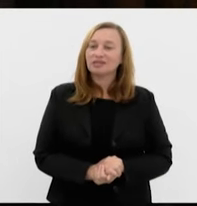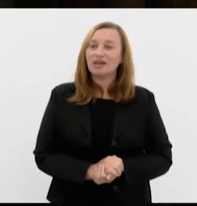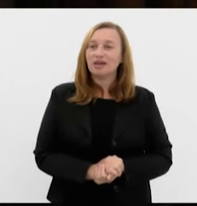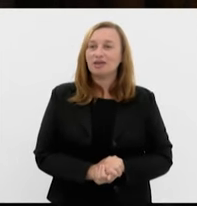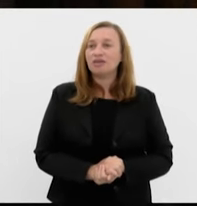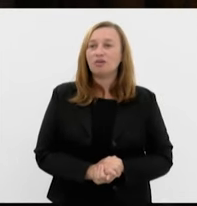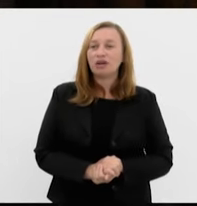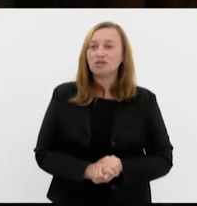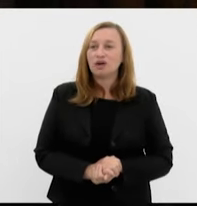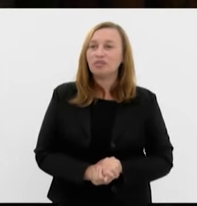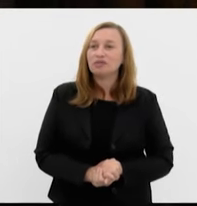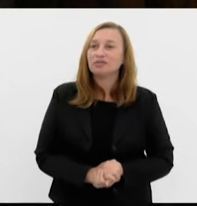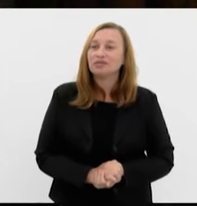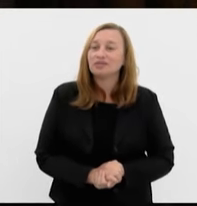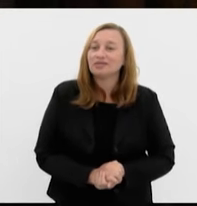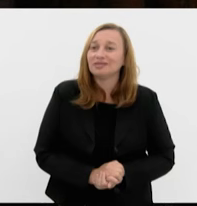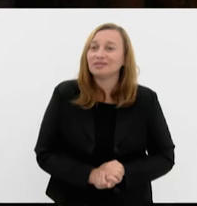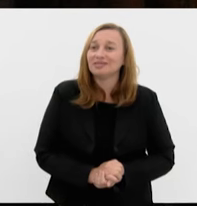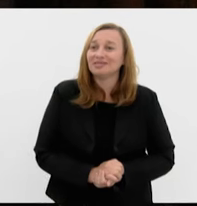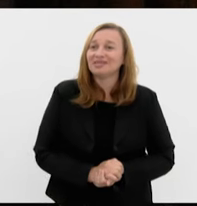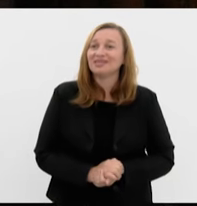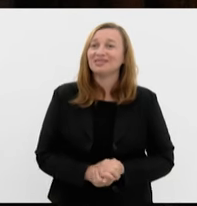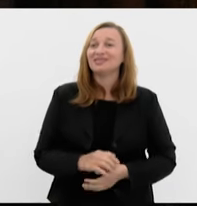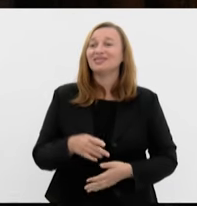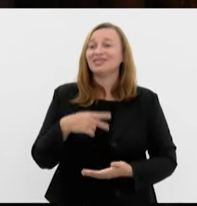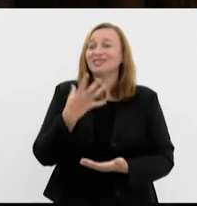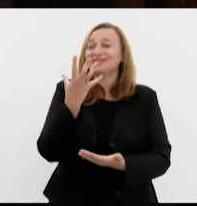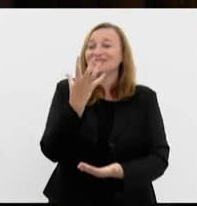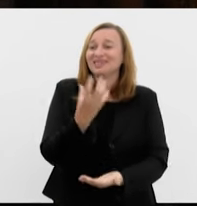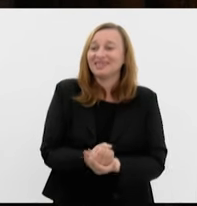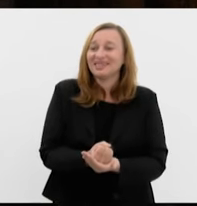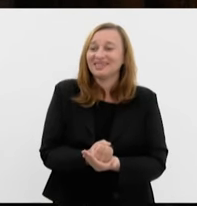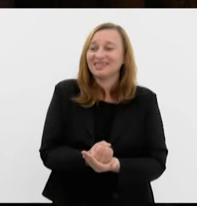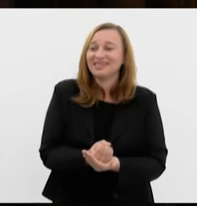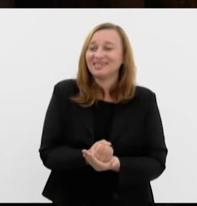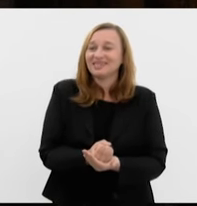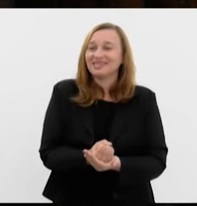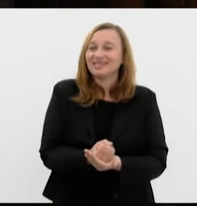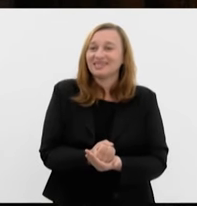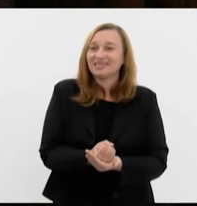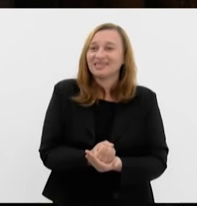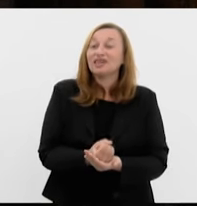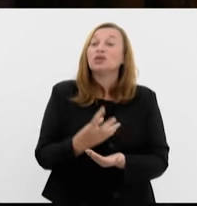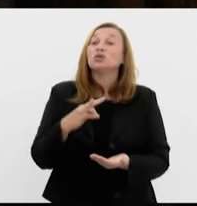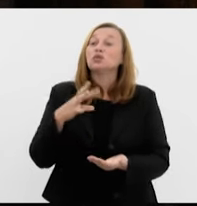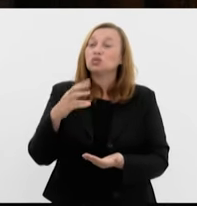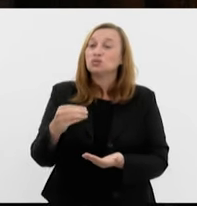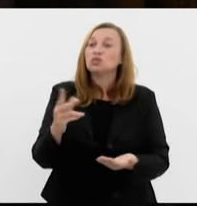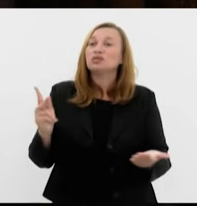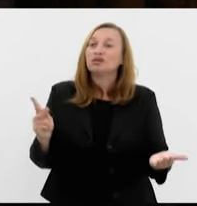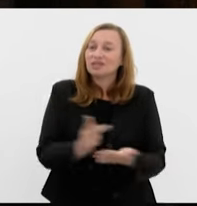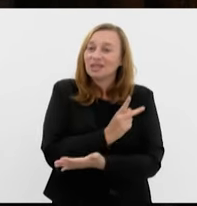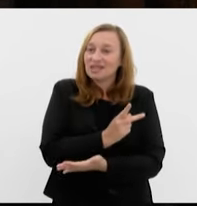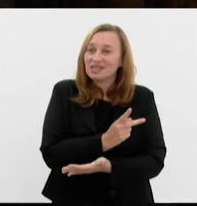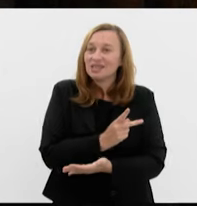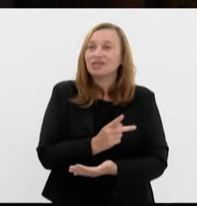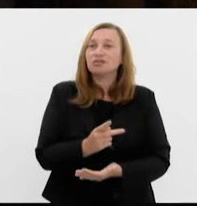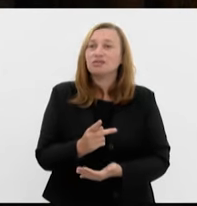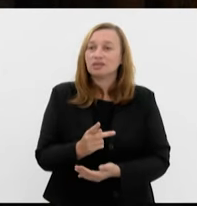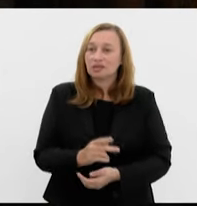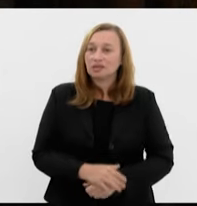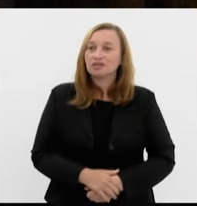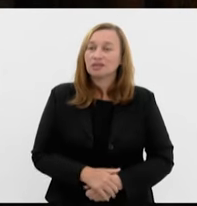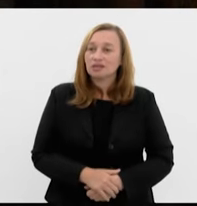moções de repúdio fica aqui o nosso registro contra tudo isso que vem acontecendo esse tapa na cara